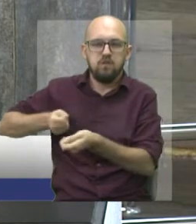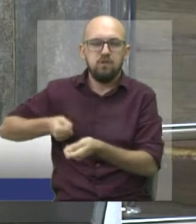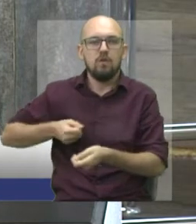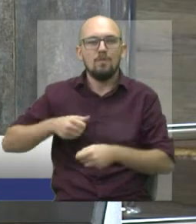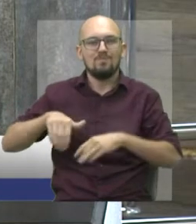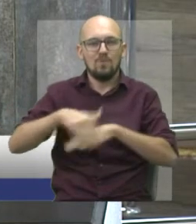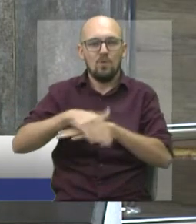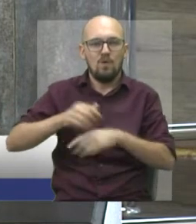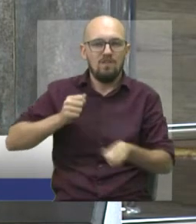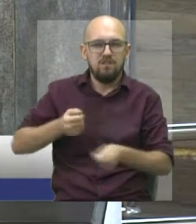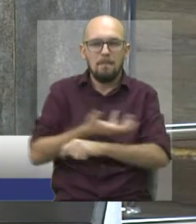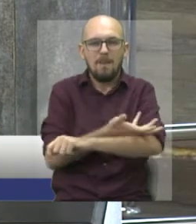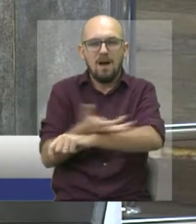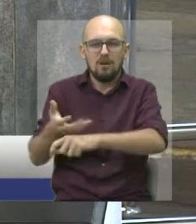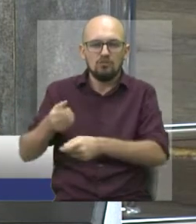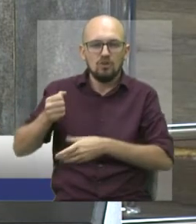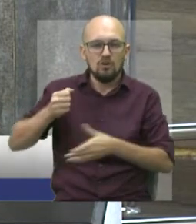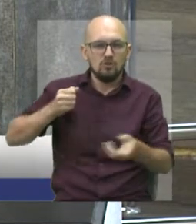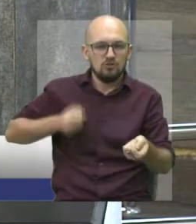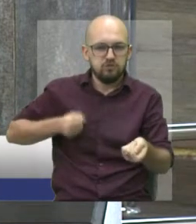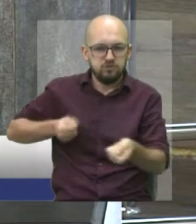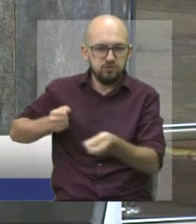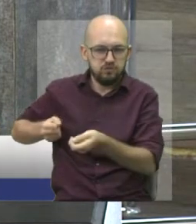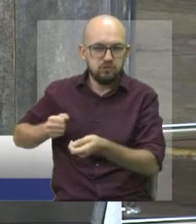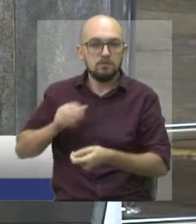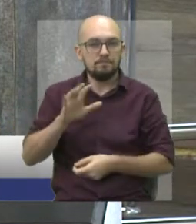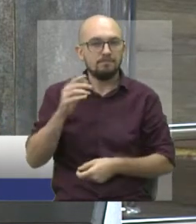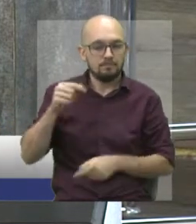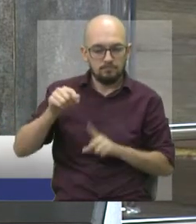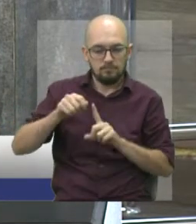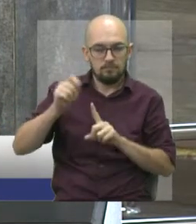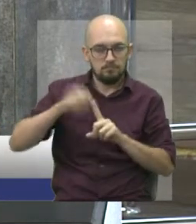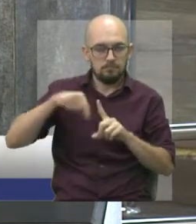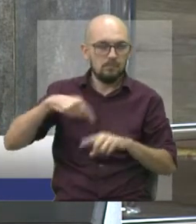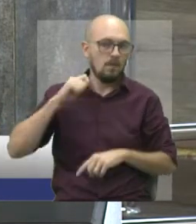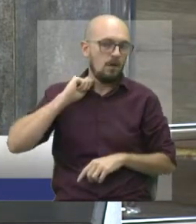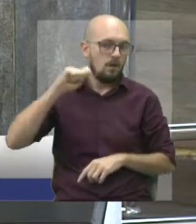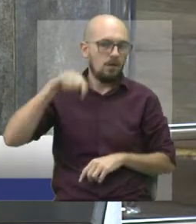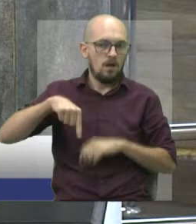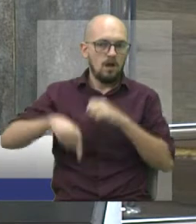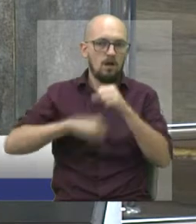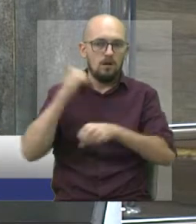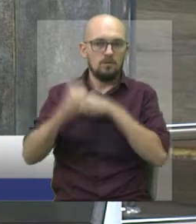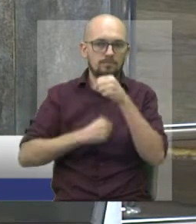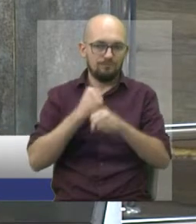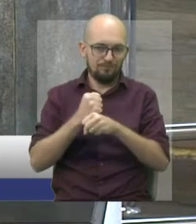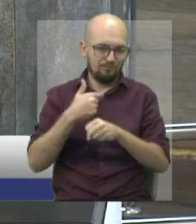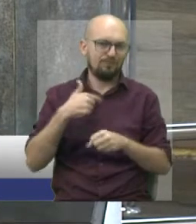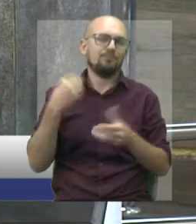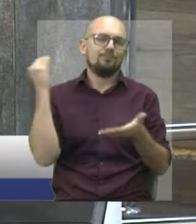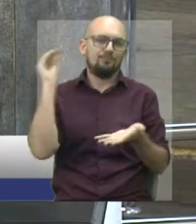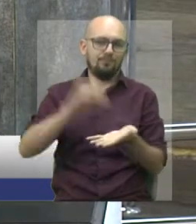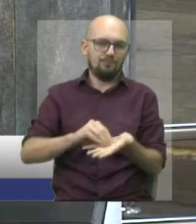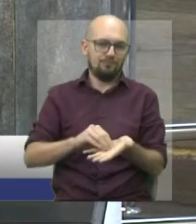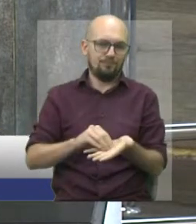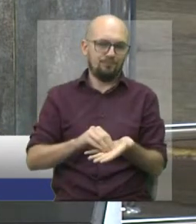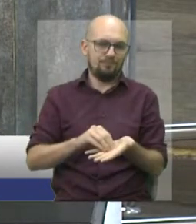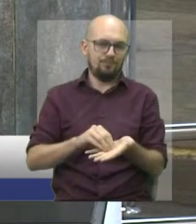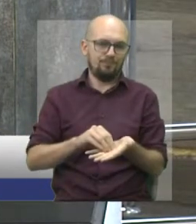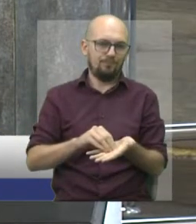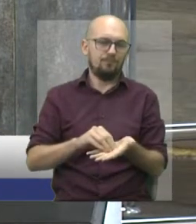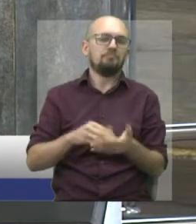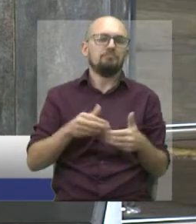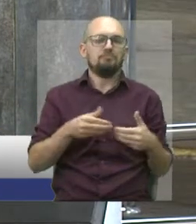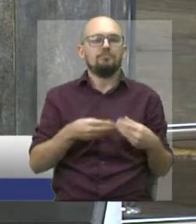esse projeto aí desde abril deste ano, que eu coloquei aí, foi